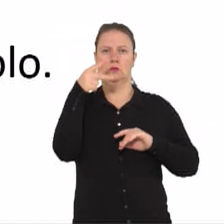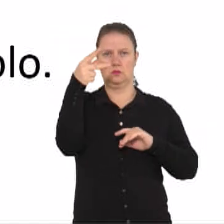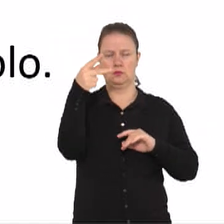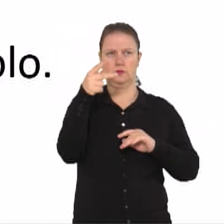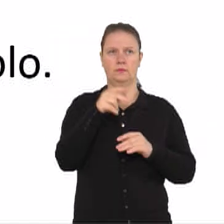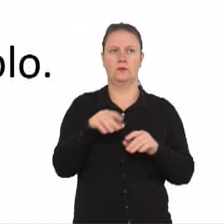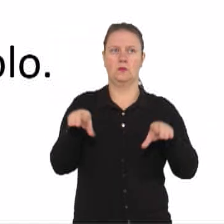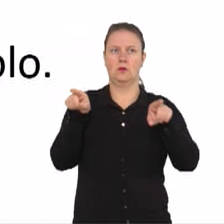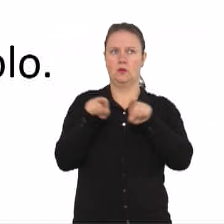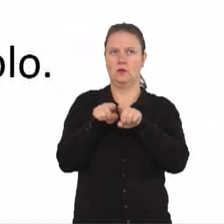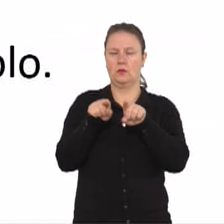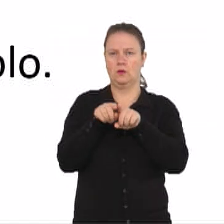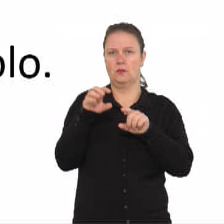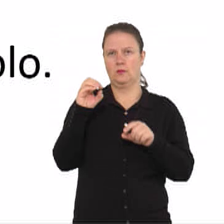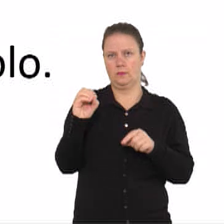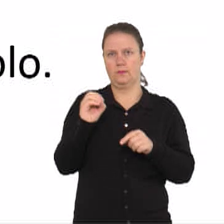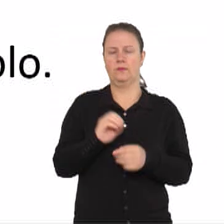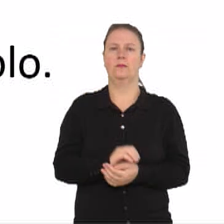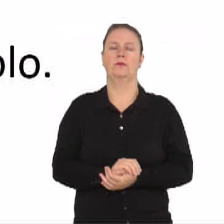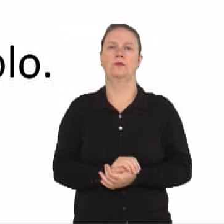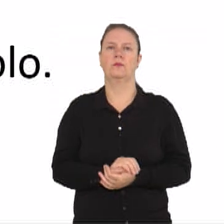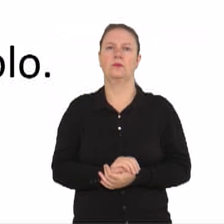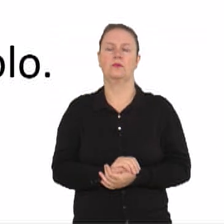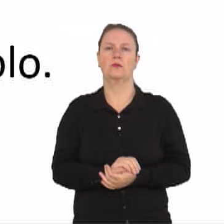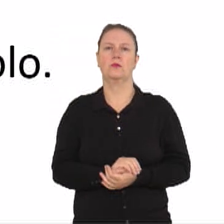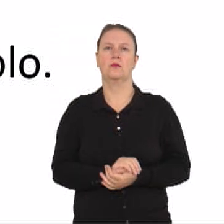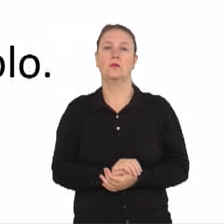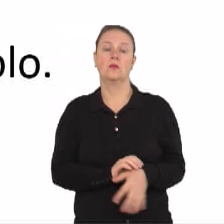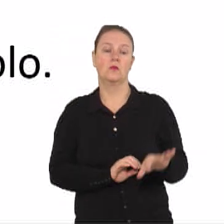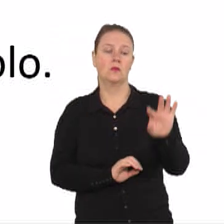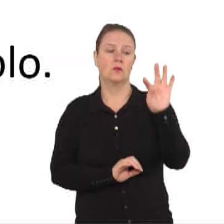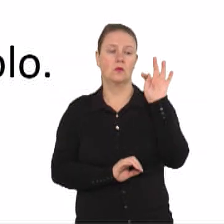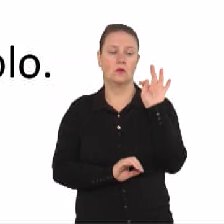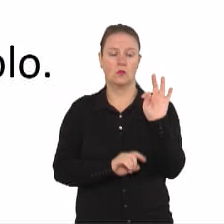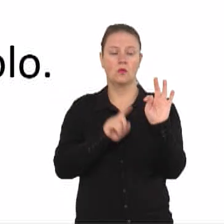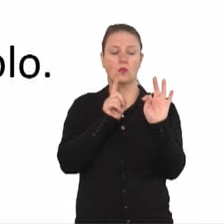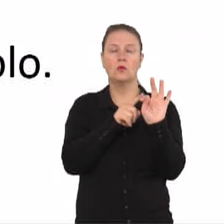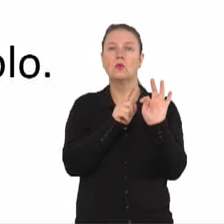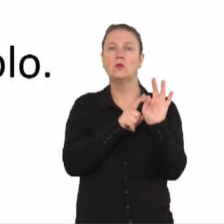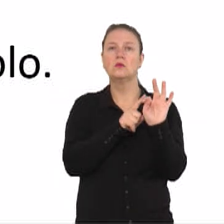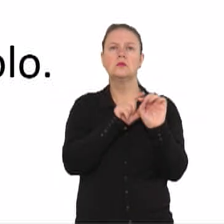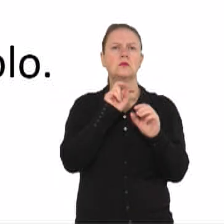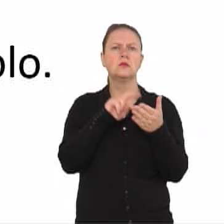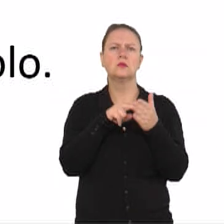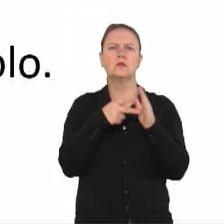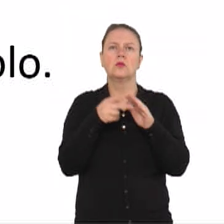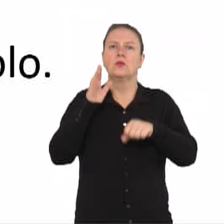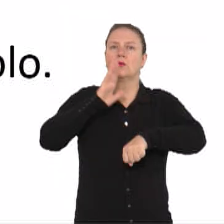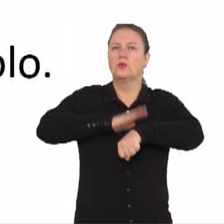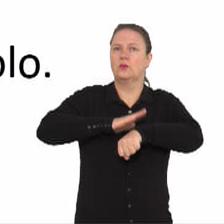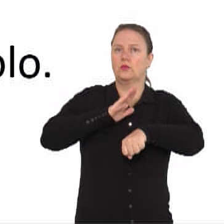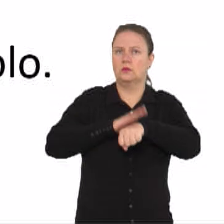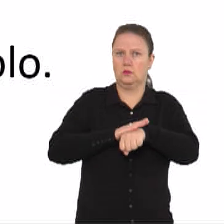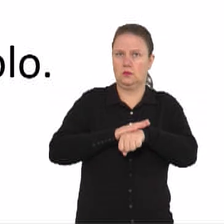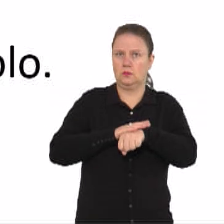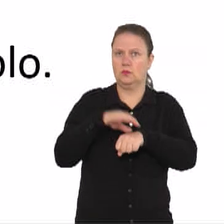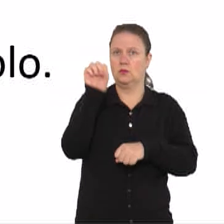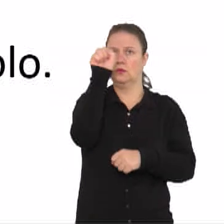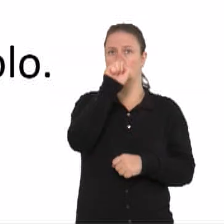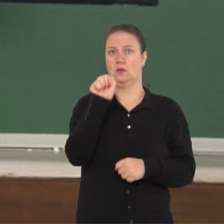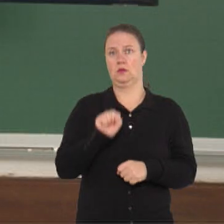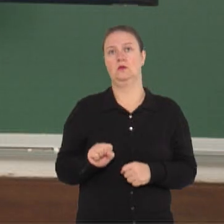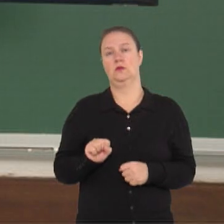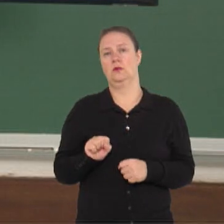a 0, obviamente, né? Porque esse t é o tempo medido em segundos, então não tem como ter um